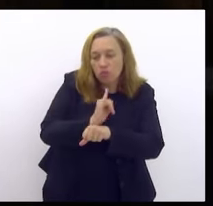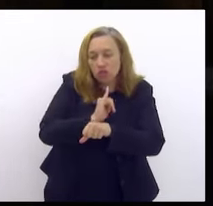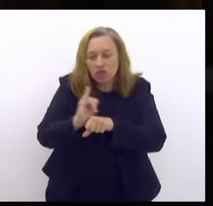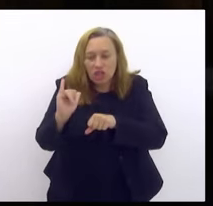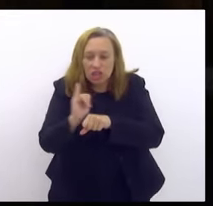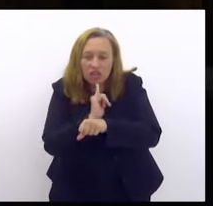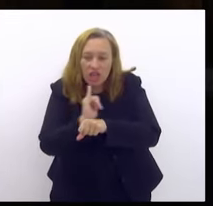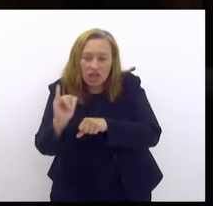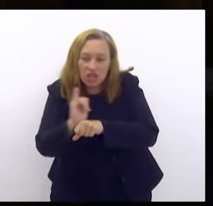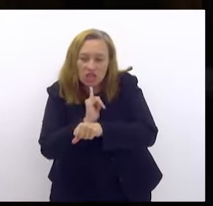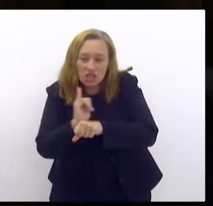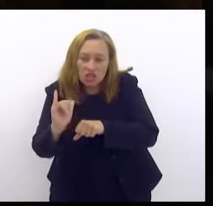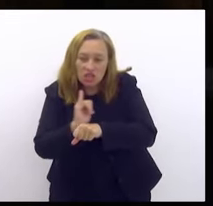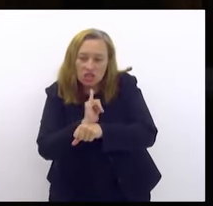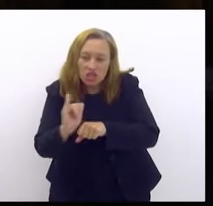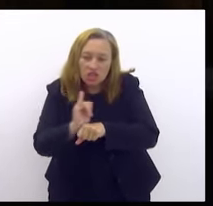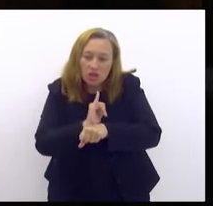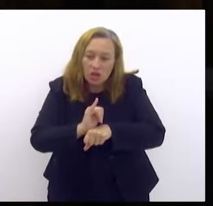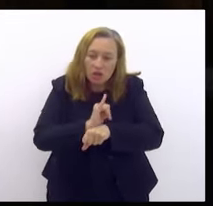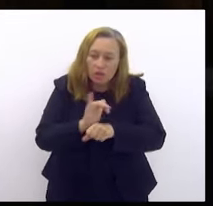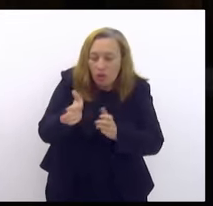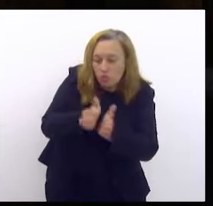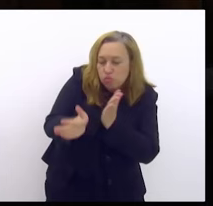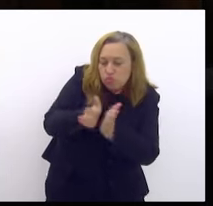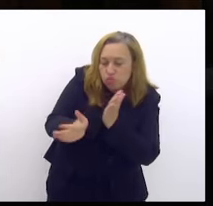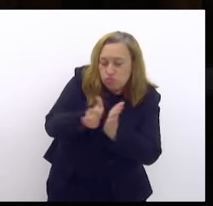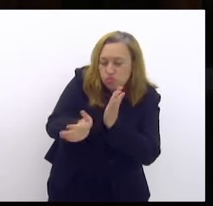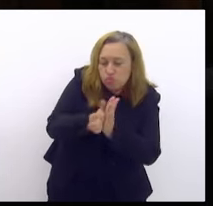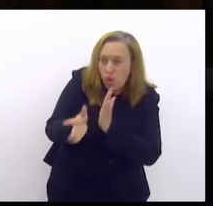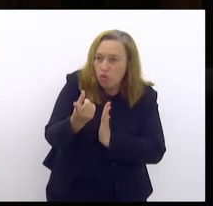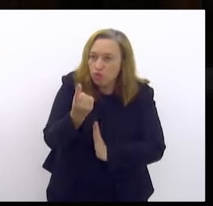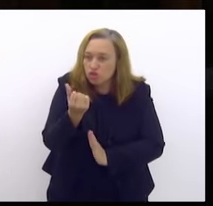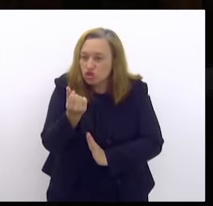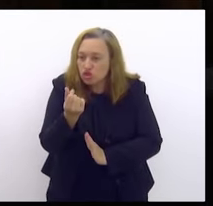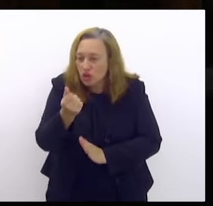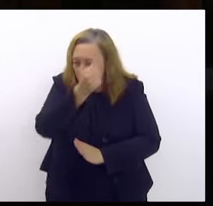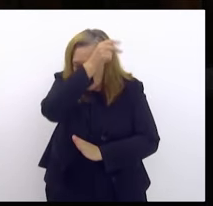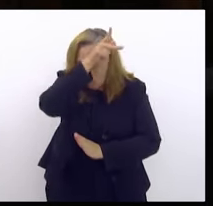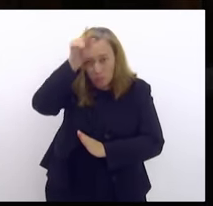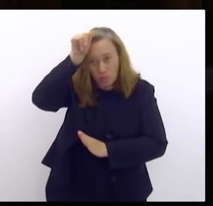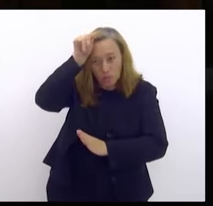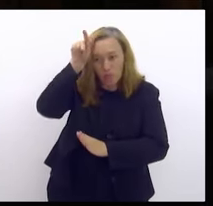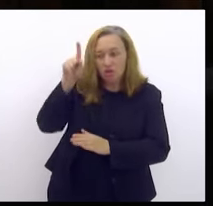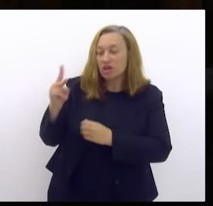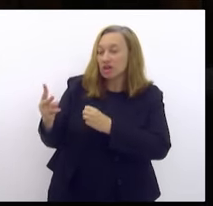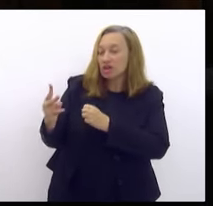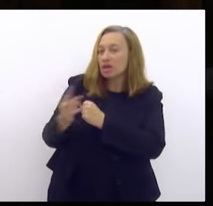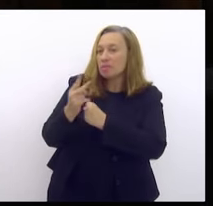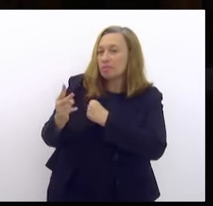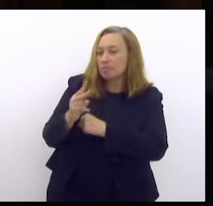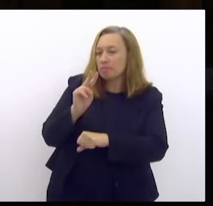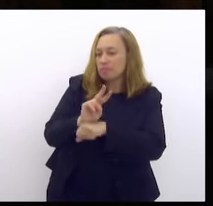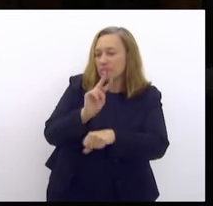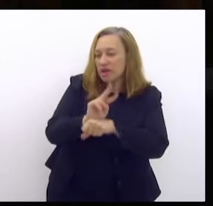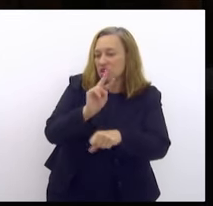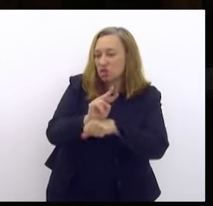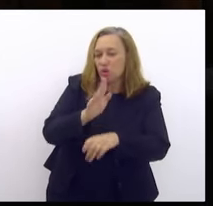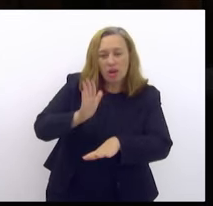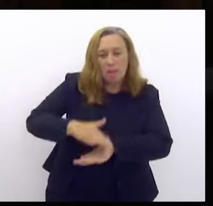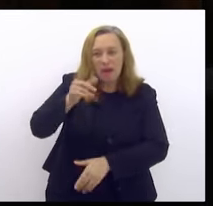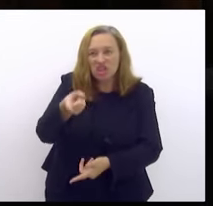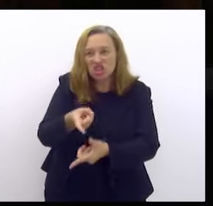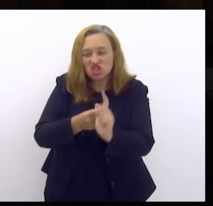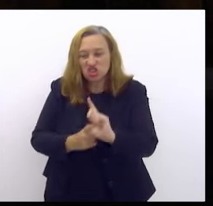lugar, de torrar o dinheiro público, de fazer empréstimo em cima de empréstimo. É o prefeito que mais endividou a história